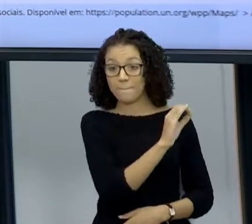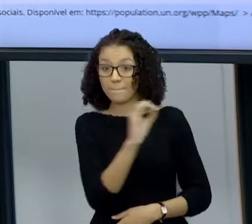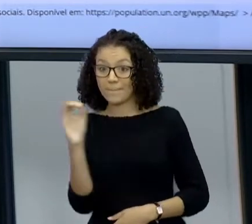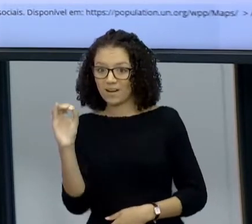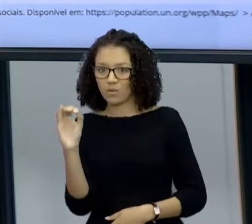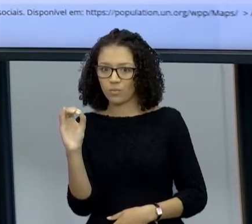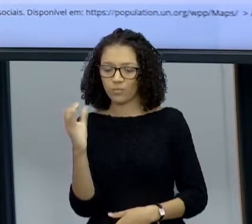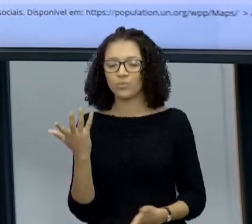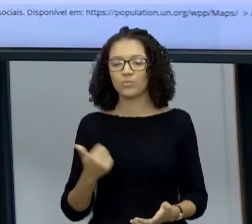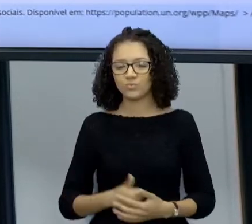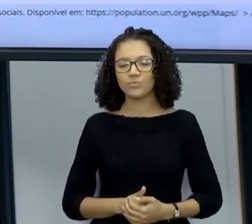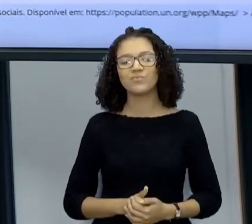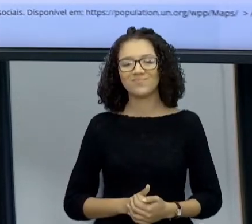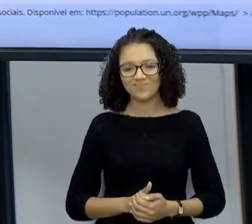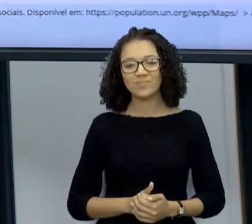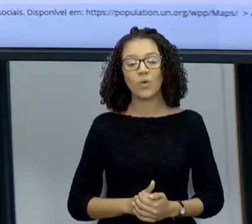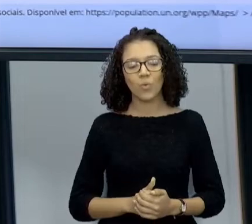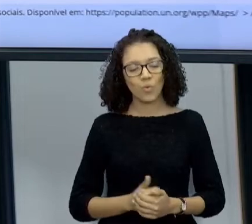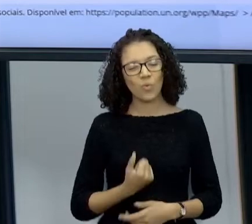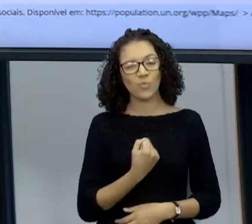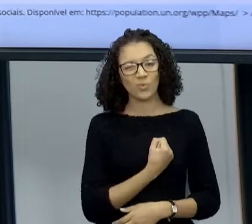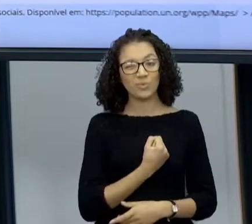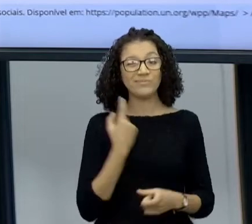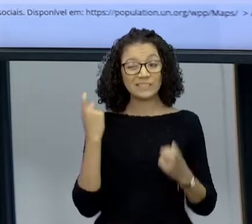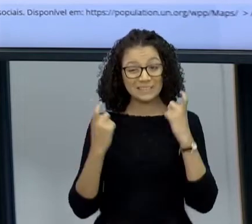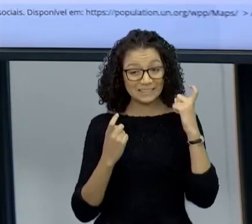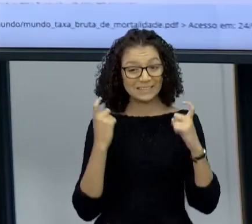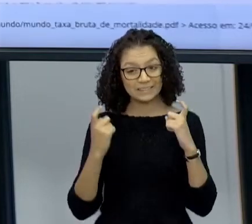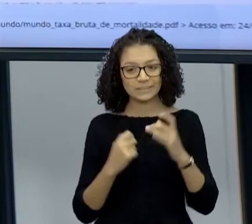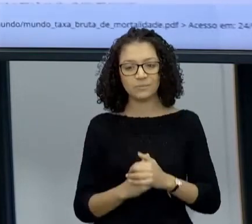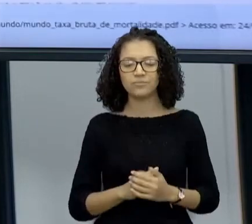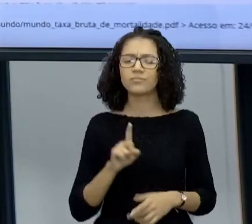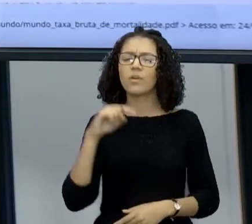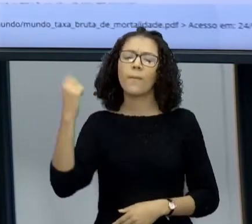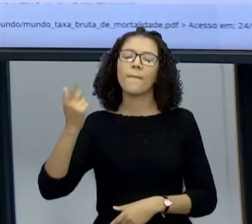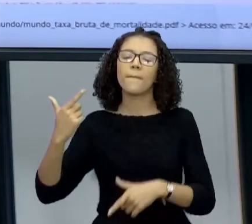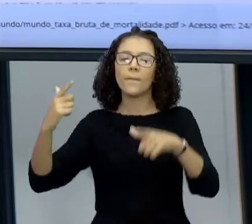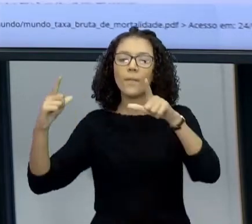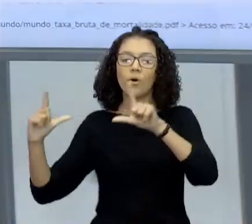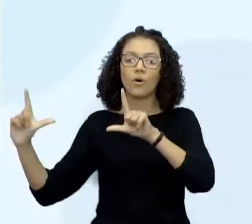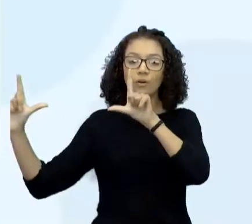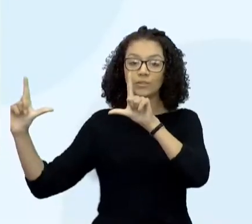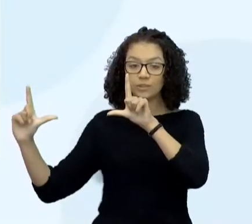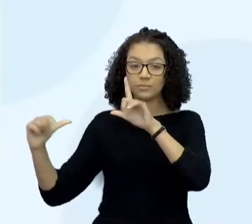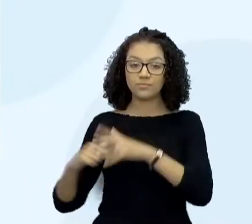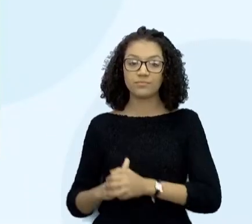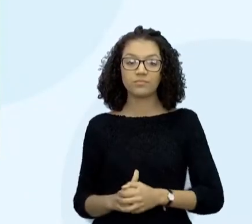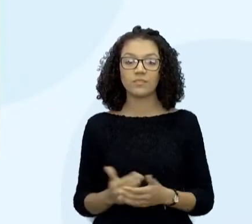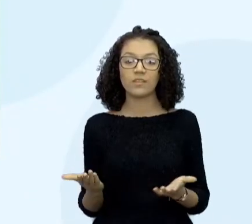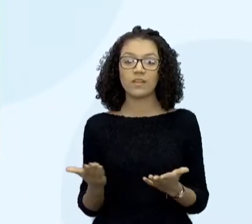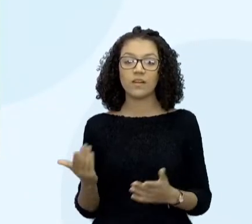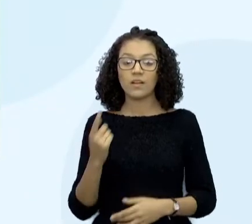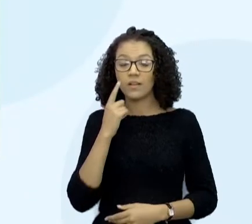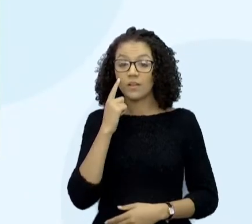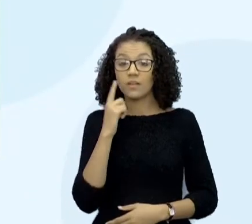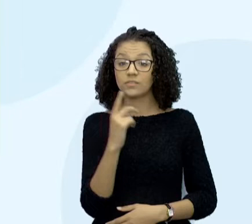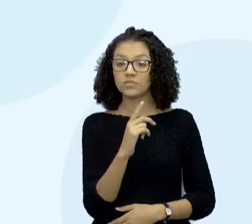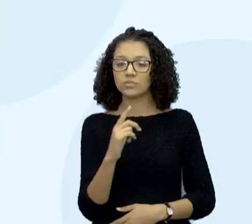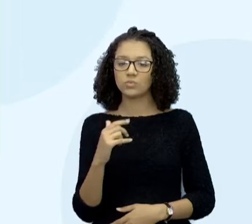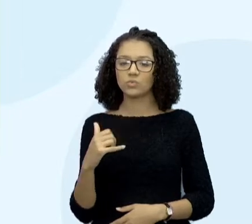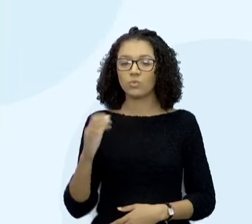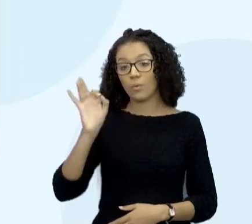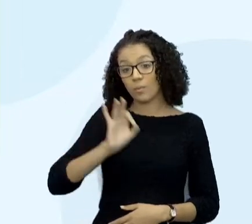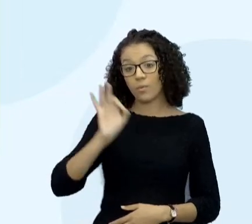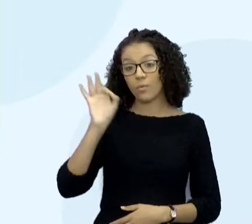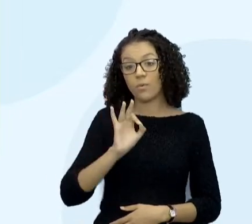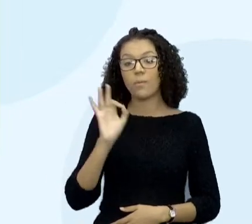números extremamente agravantes. Vamos lá para a próxima tela, que a gente vai observar a taxa de mortalidade,